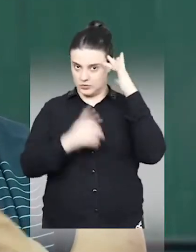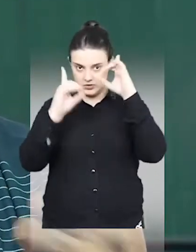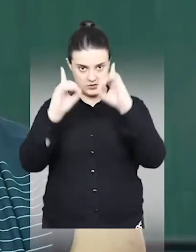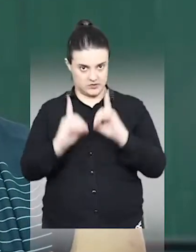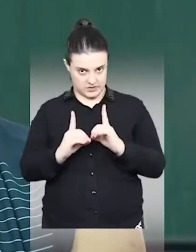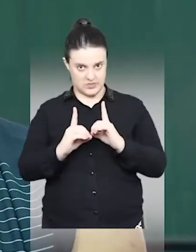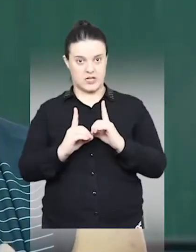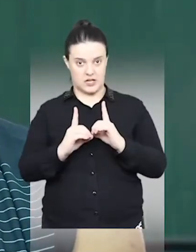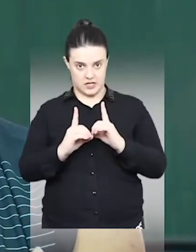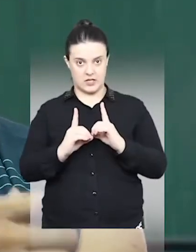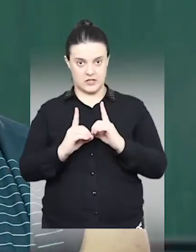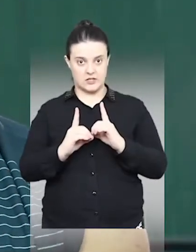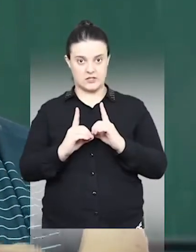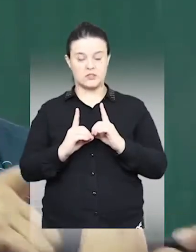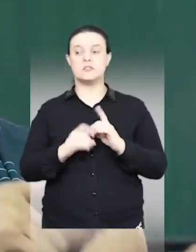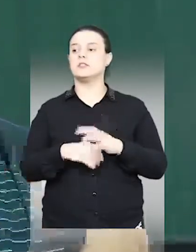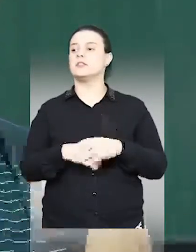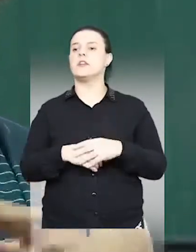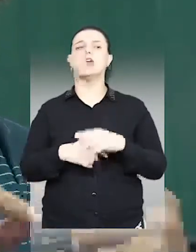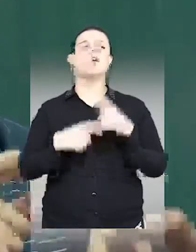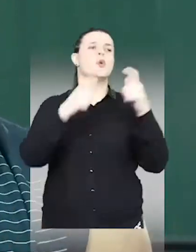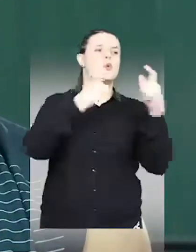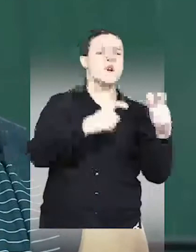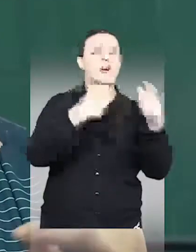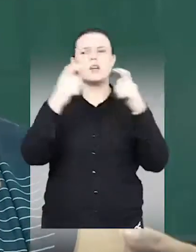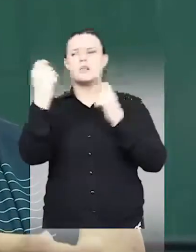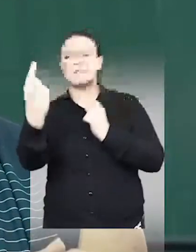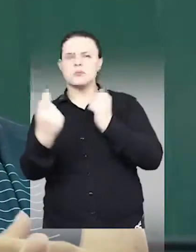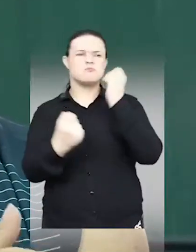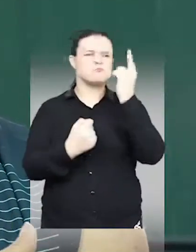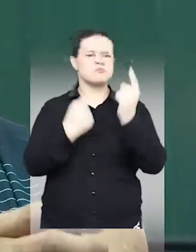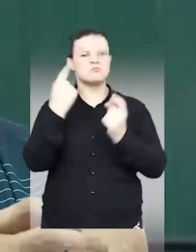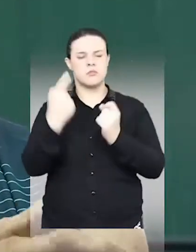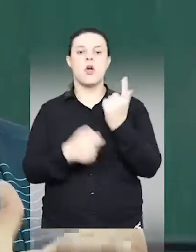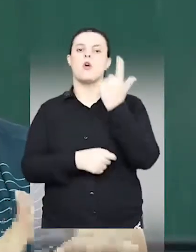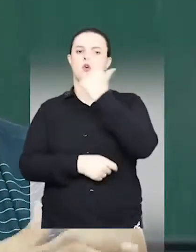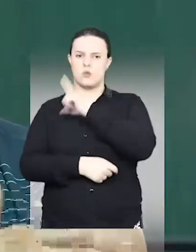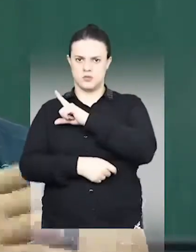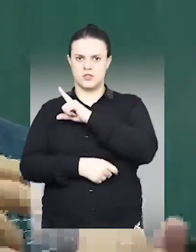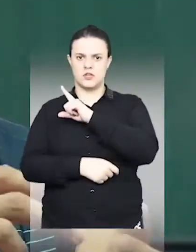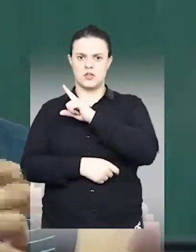pessoa com deficiência. Um lugar ou outro eu conhecia um ou outro, mas nada